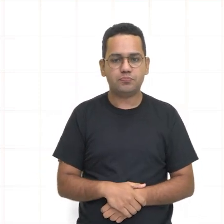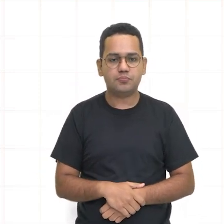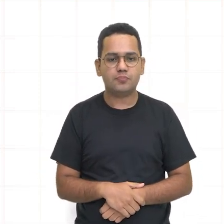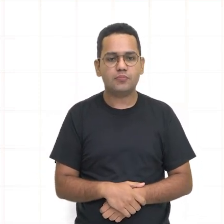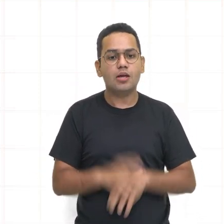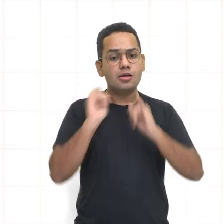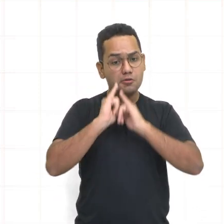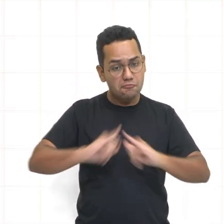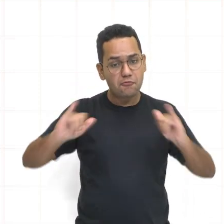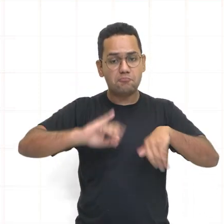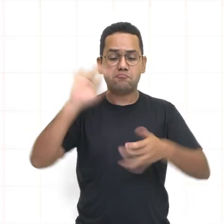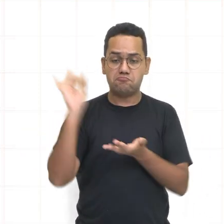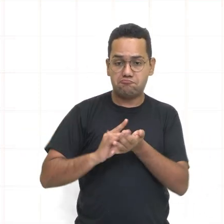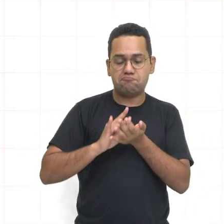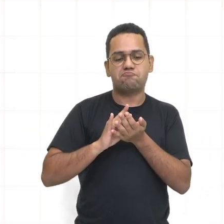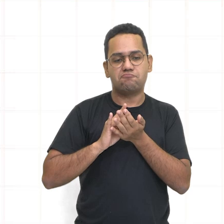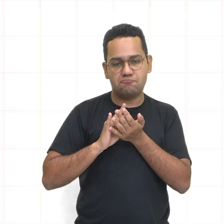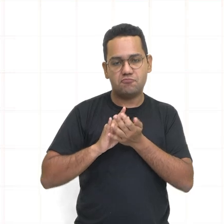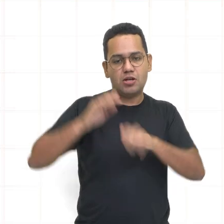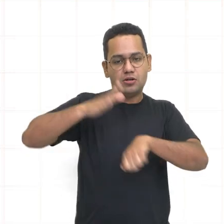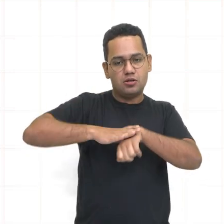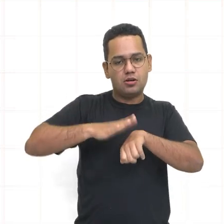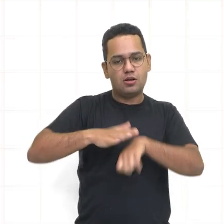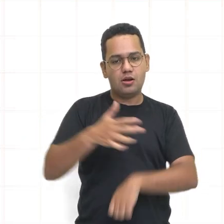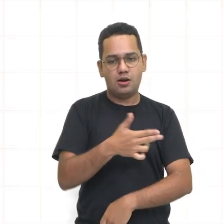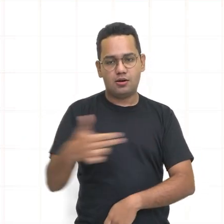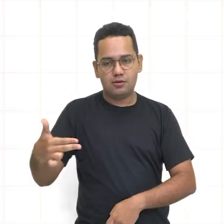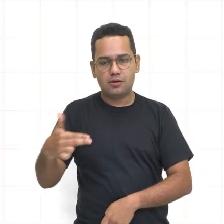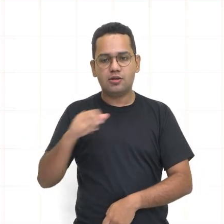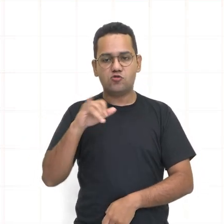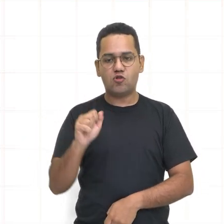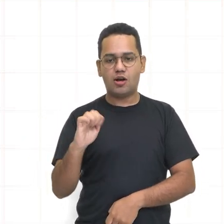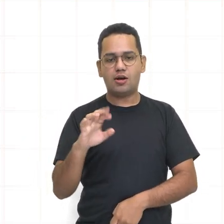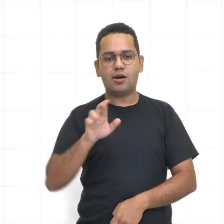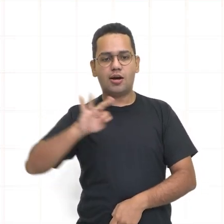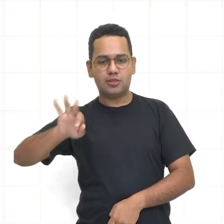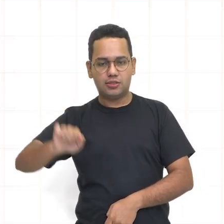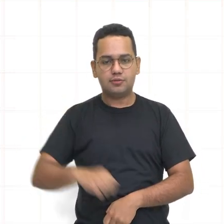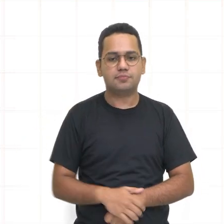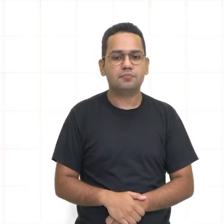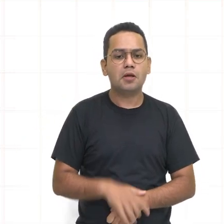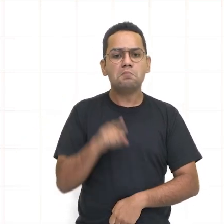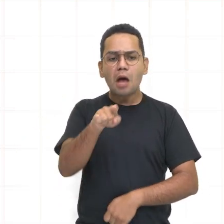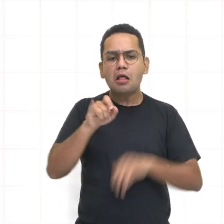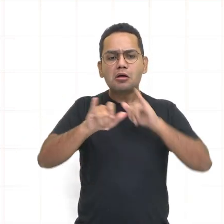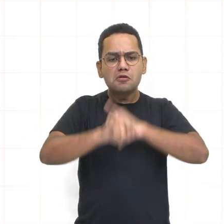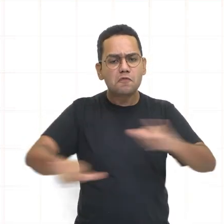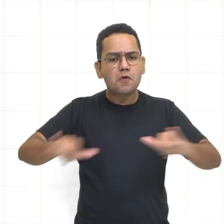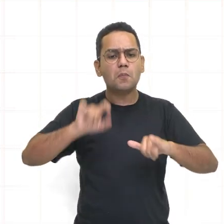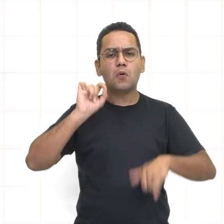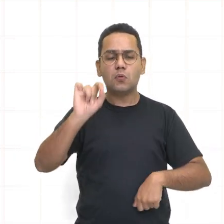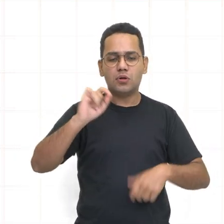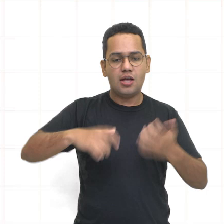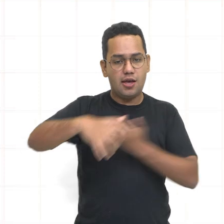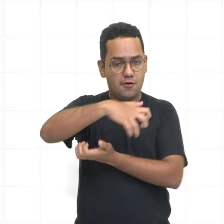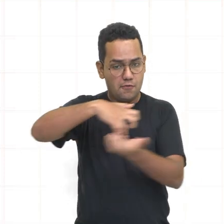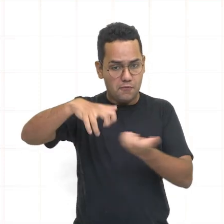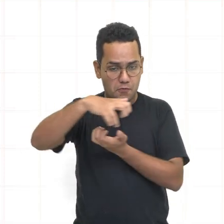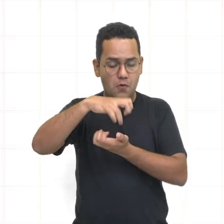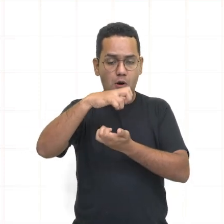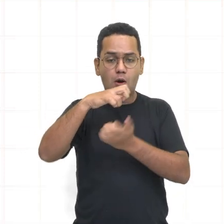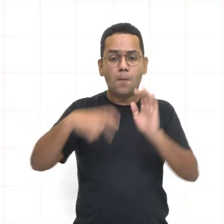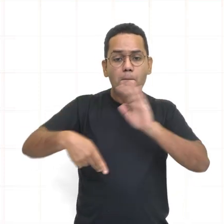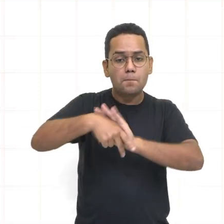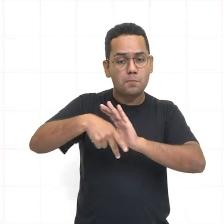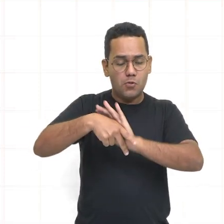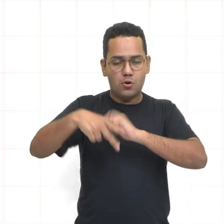a independência da Indonésia em Jacarta. Esta proclamação marcou o início da Revolução